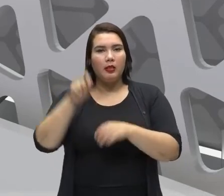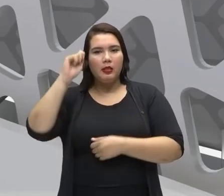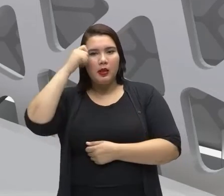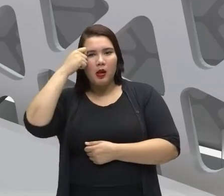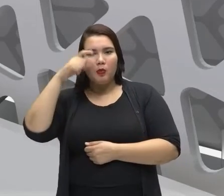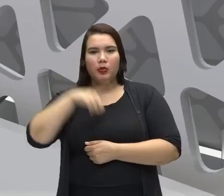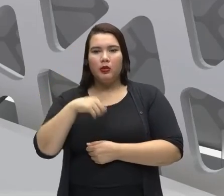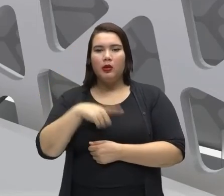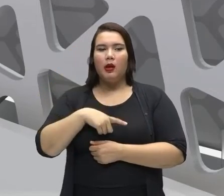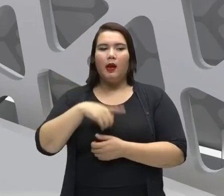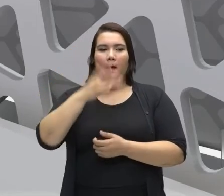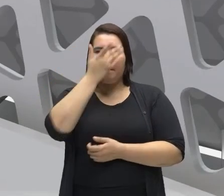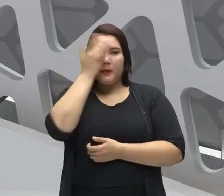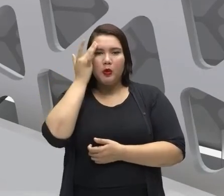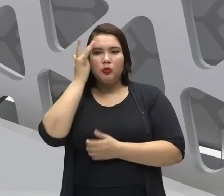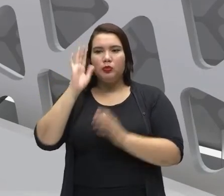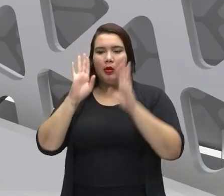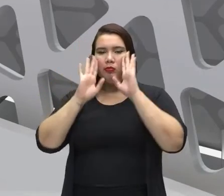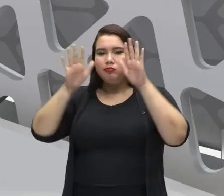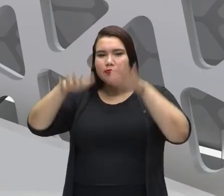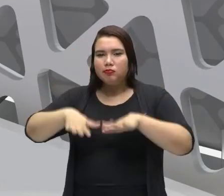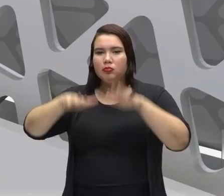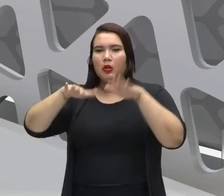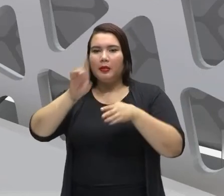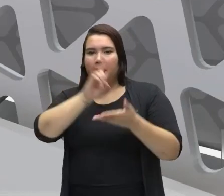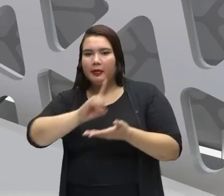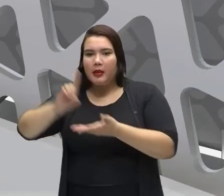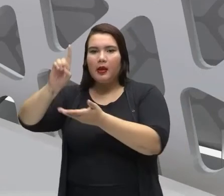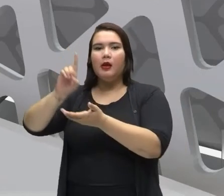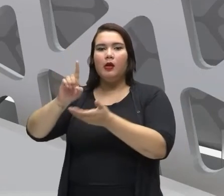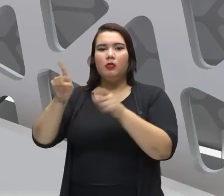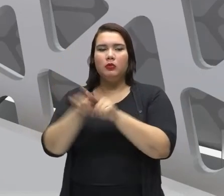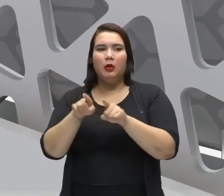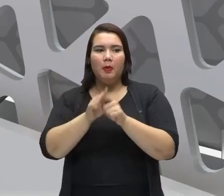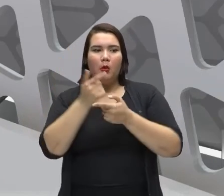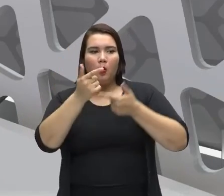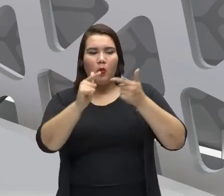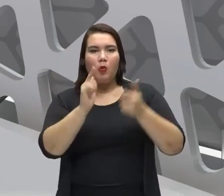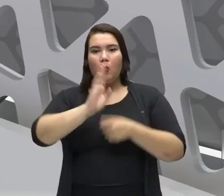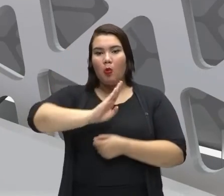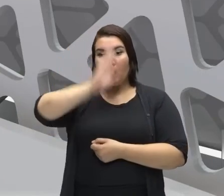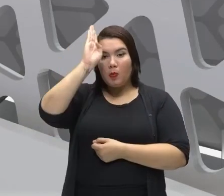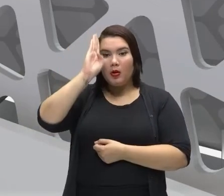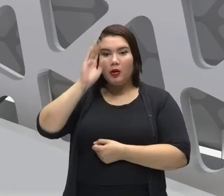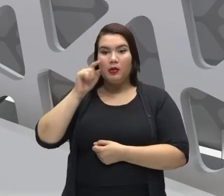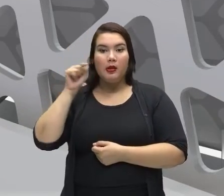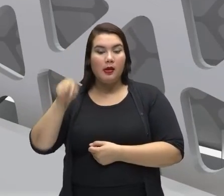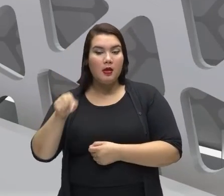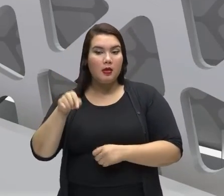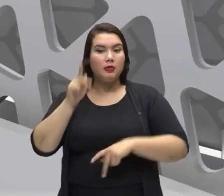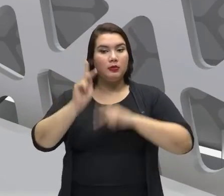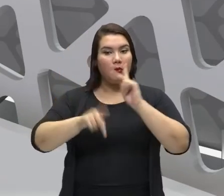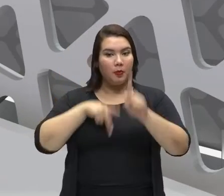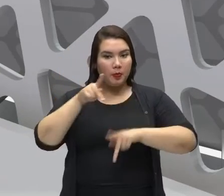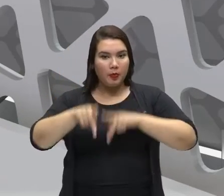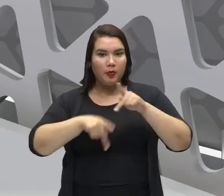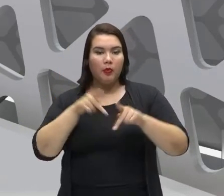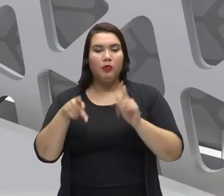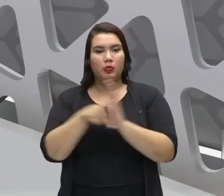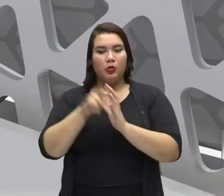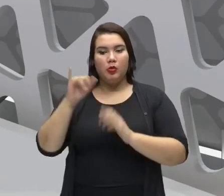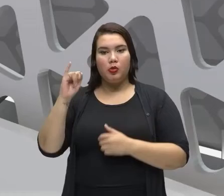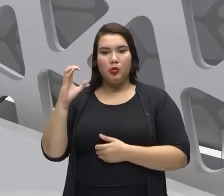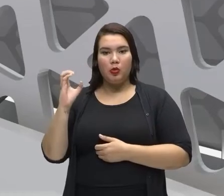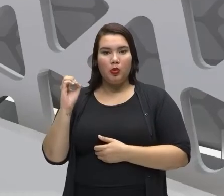deuses, assim como os romanos, que também tinham seus vários deuses, o povo das cidades iorubás